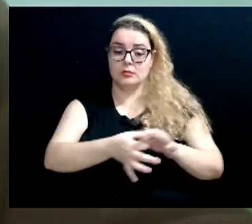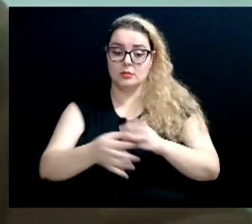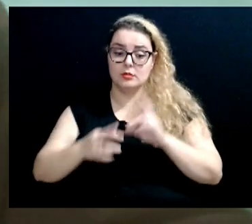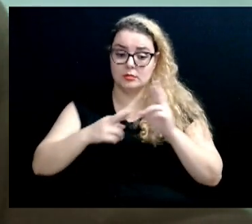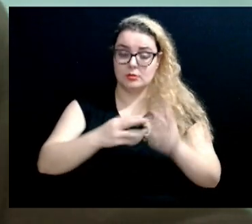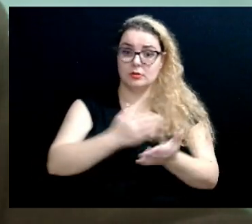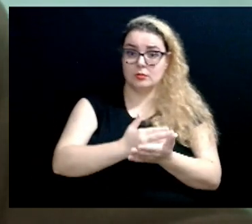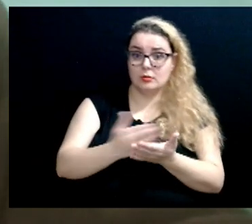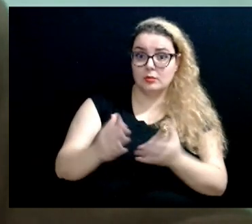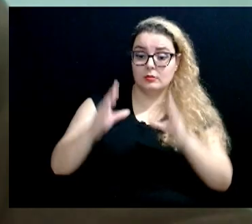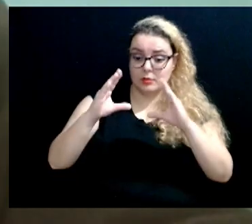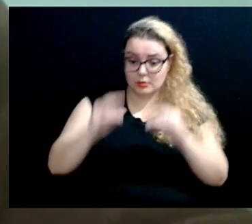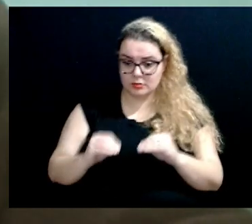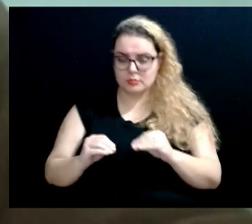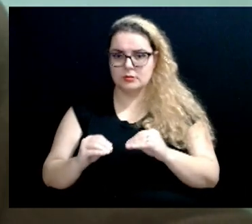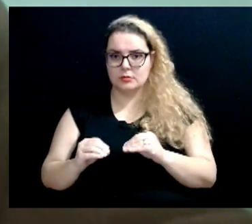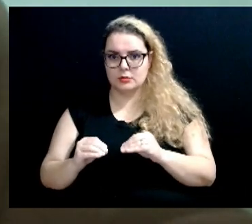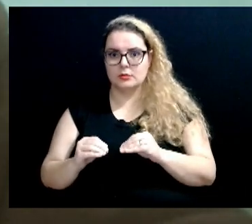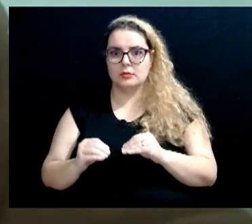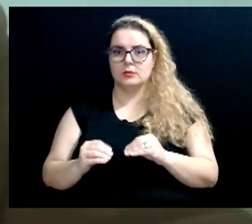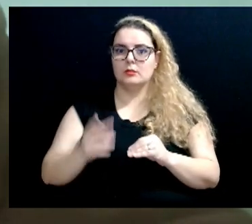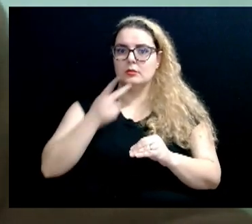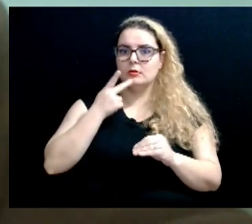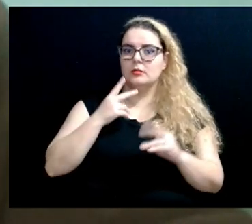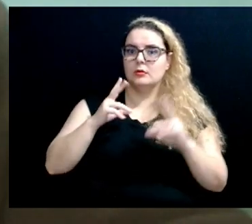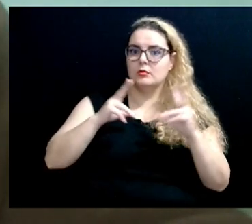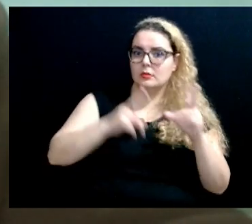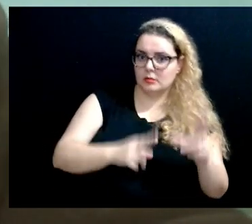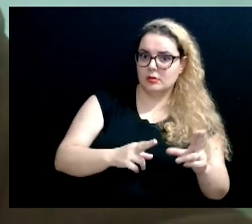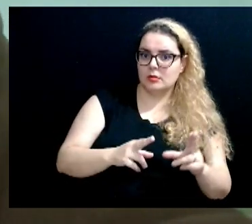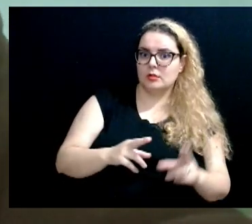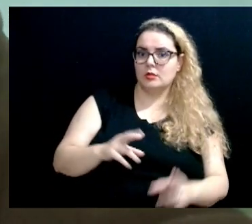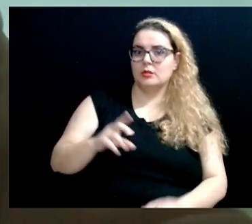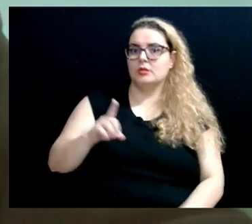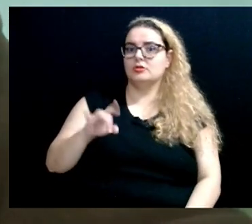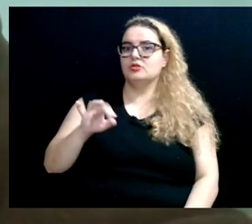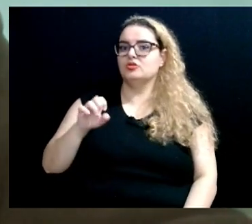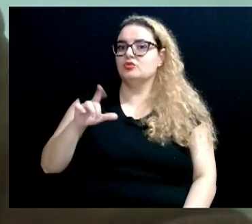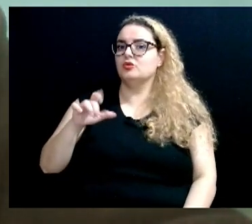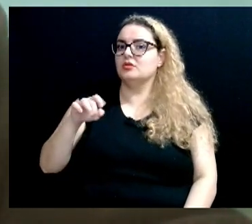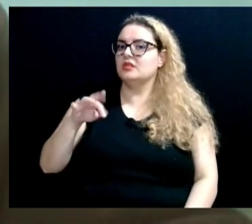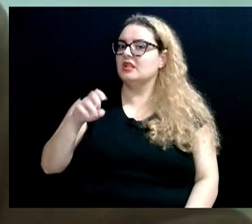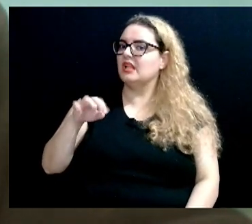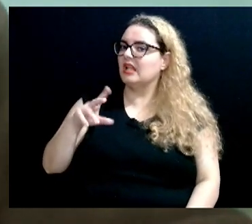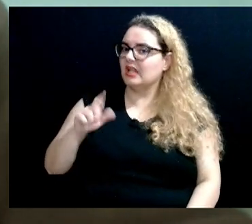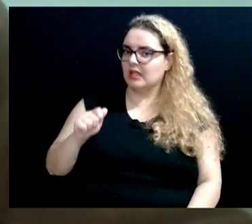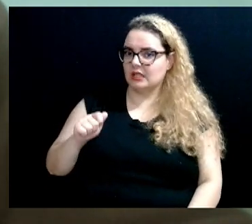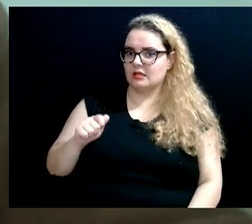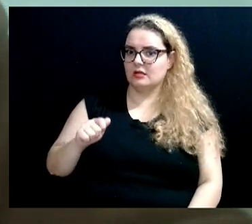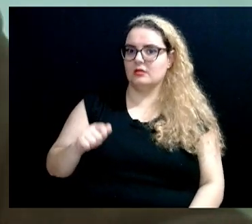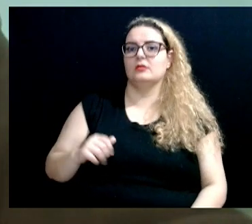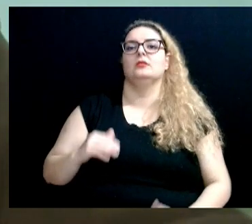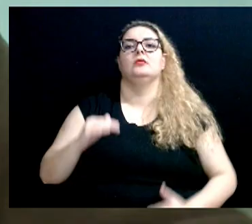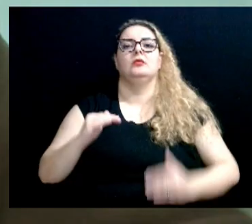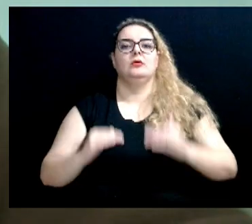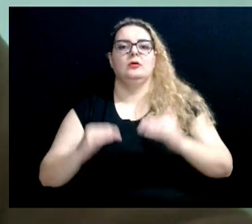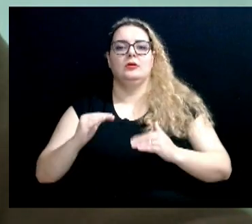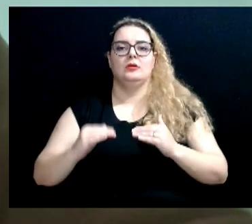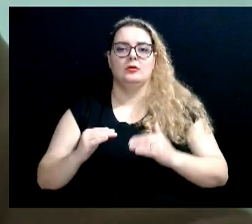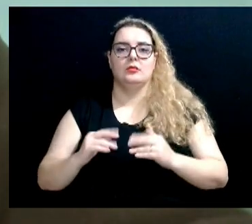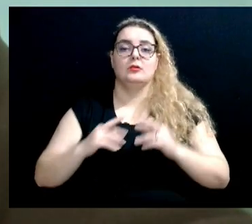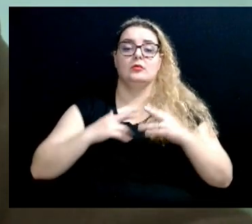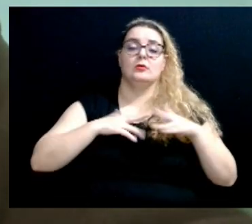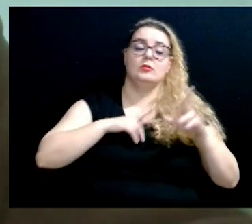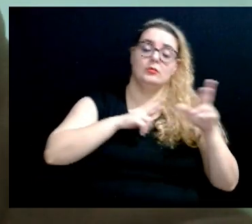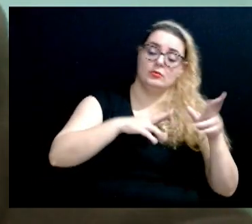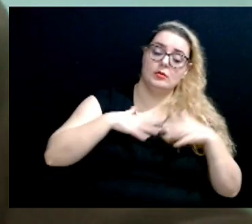têm mais um sono que a gente chama de sono de onda lenta. E esse sono tem muito a ver com o reequilíbrio e com o descansar. E depois, mais